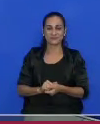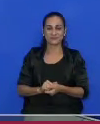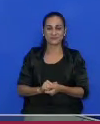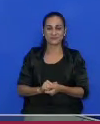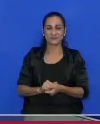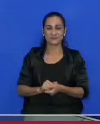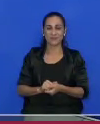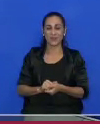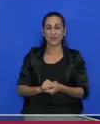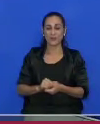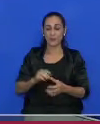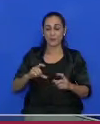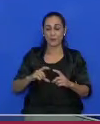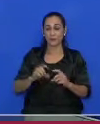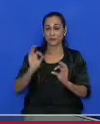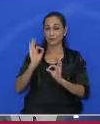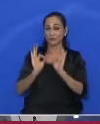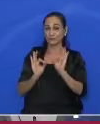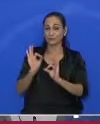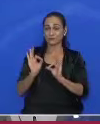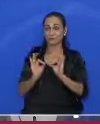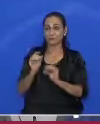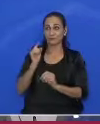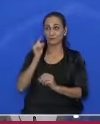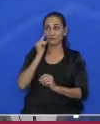bolas posicionadas.